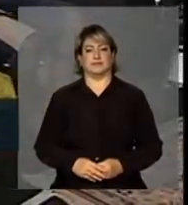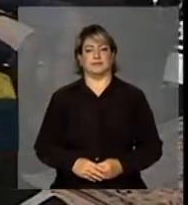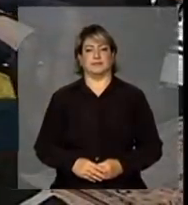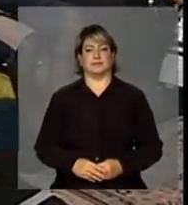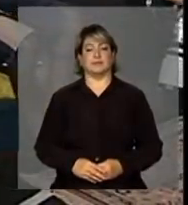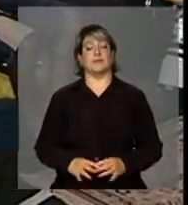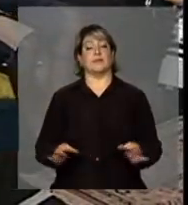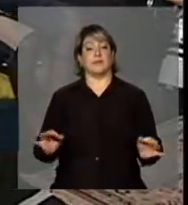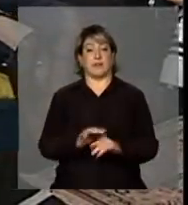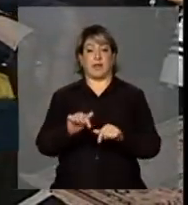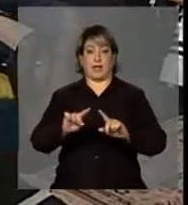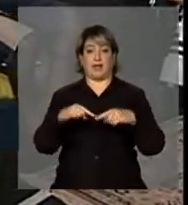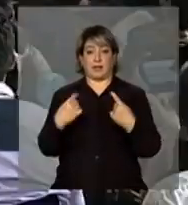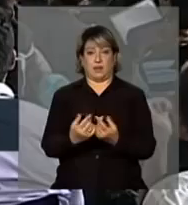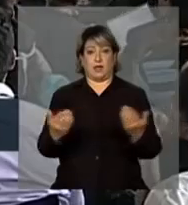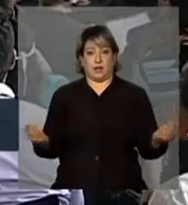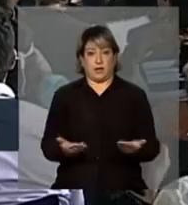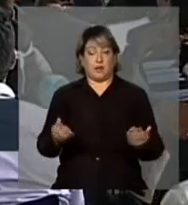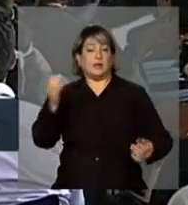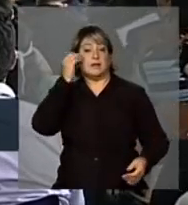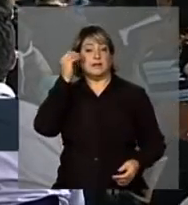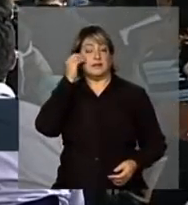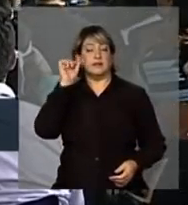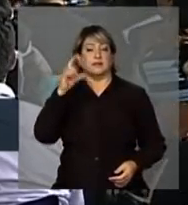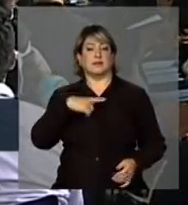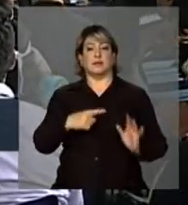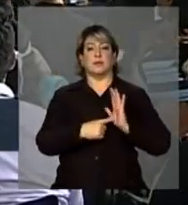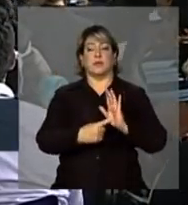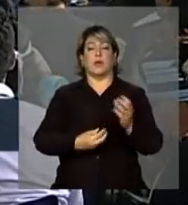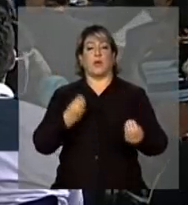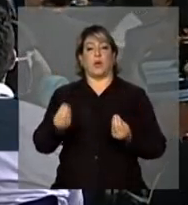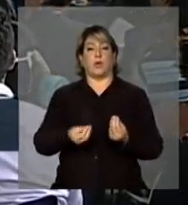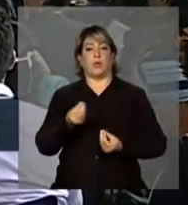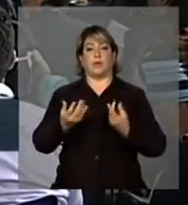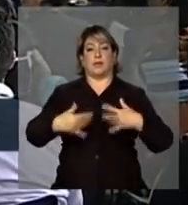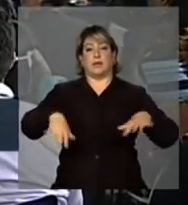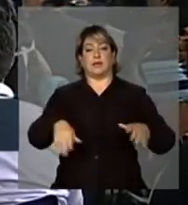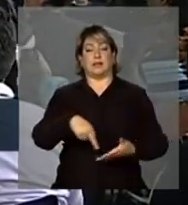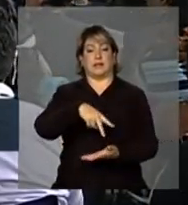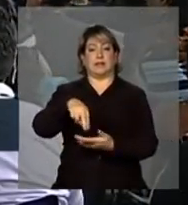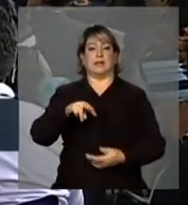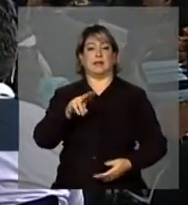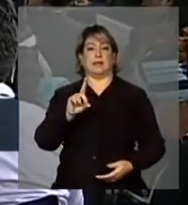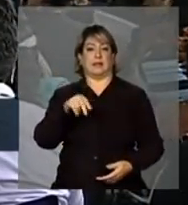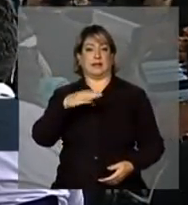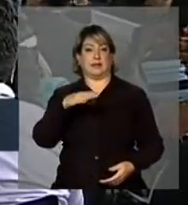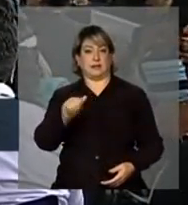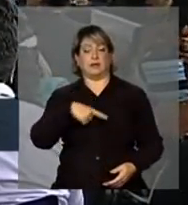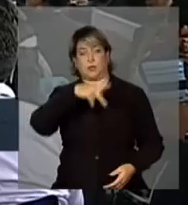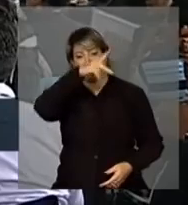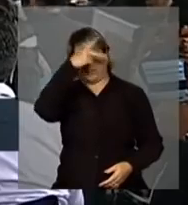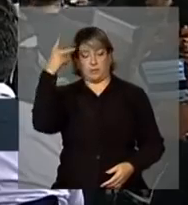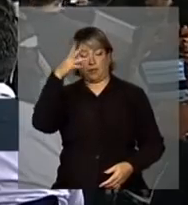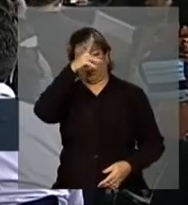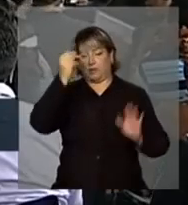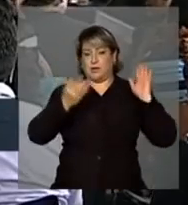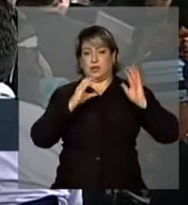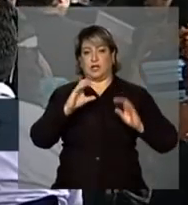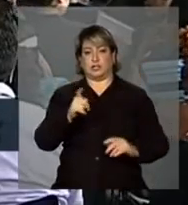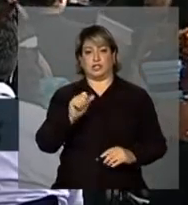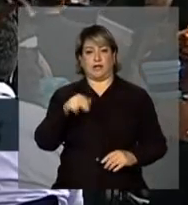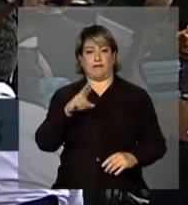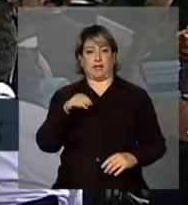E, para encerrar esta cerimônia, assistiremos à apresentação Dança do Adolescente e Padrinho, do povo indígena Xavante. A